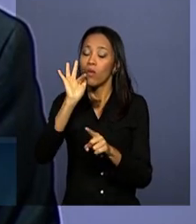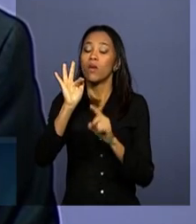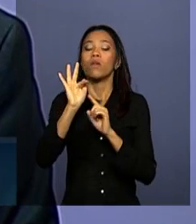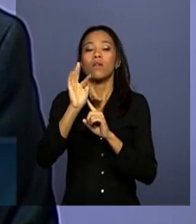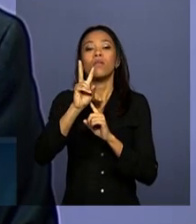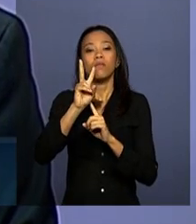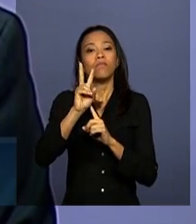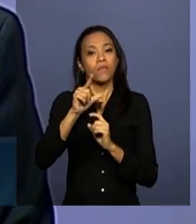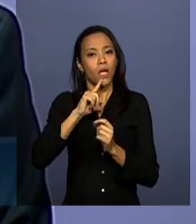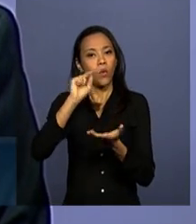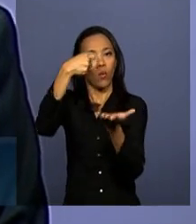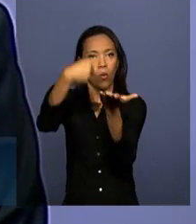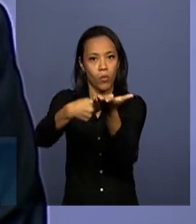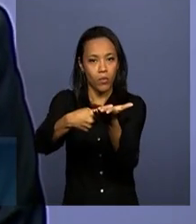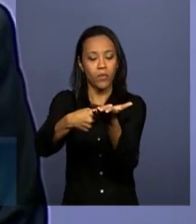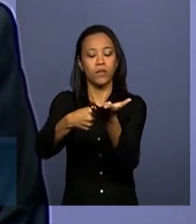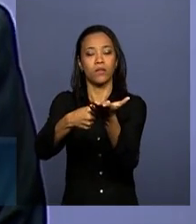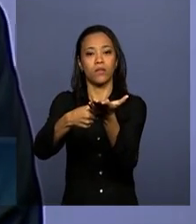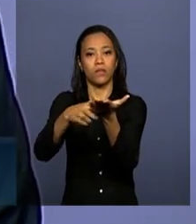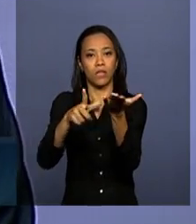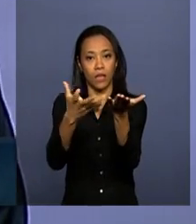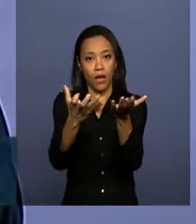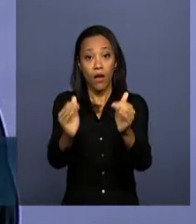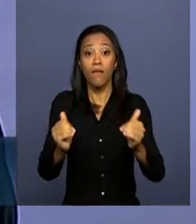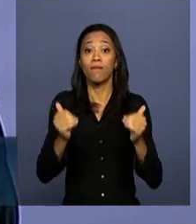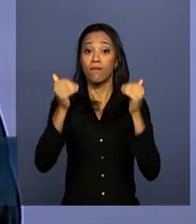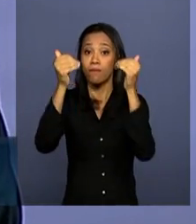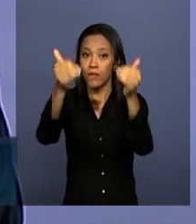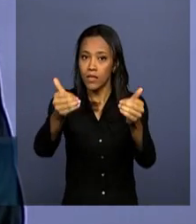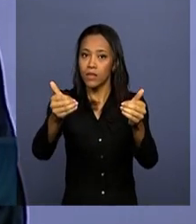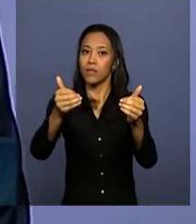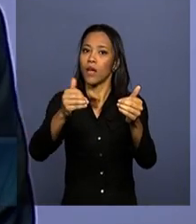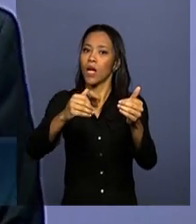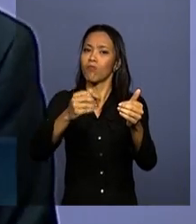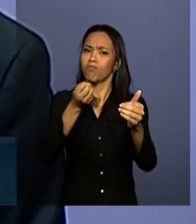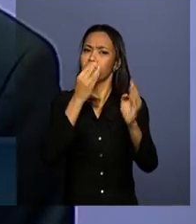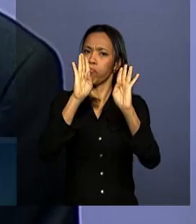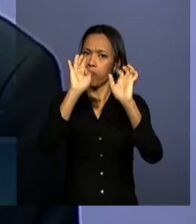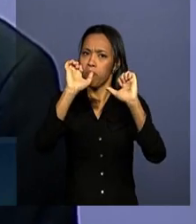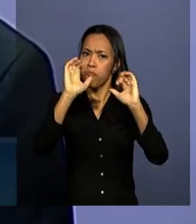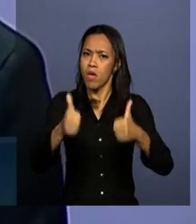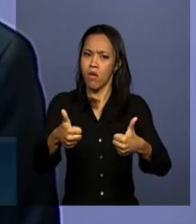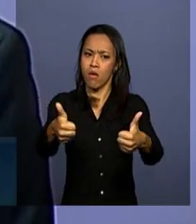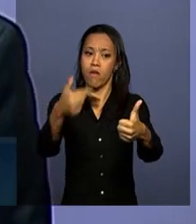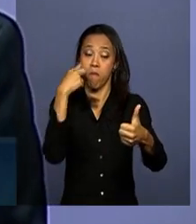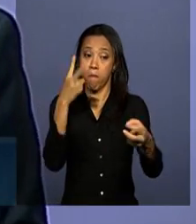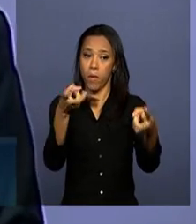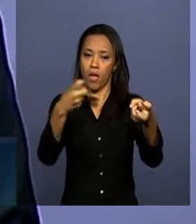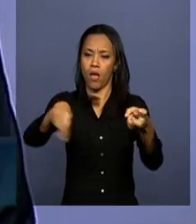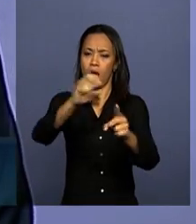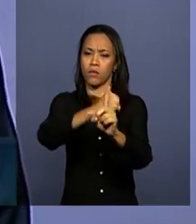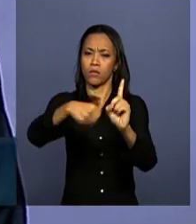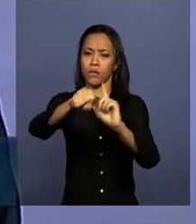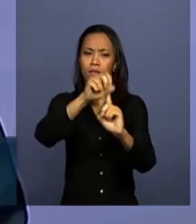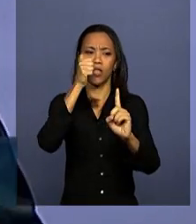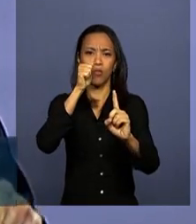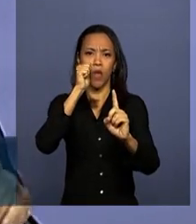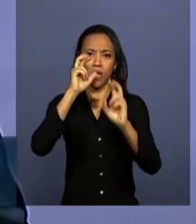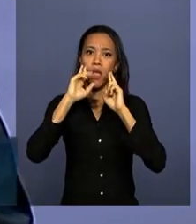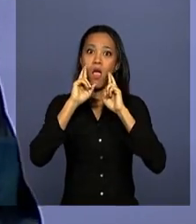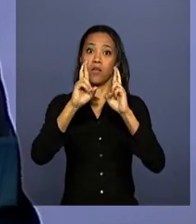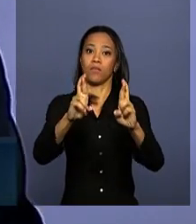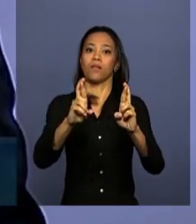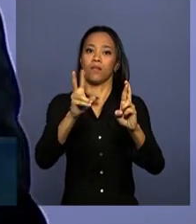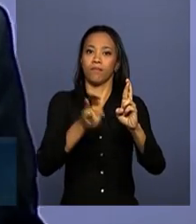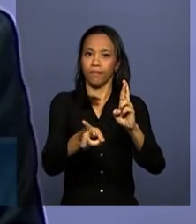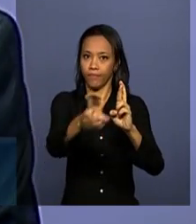compromisso e produz um avanço significativo para que a gente possa ver numa sociedade em que as mulheres sejam mais respeitadas e, uma vez